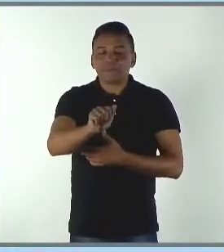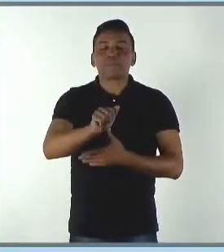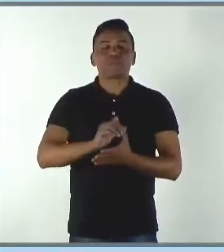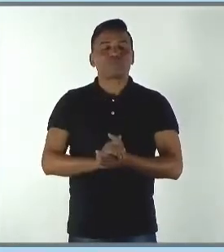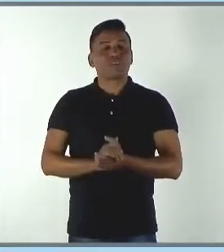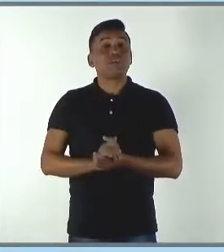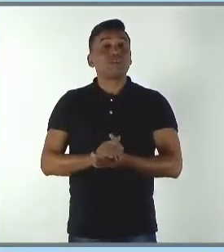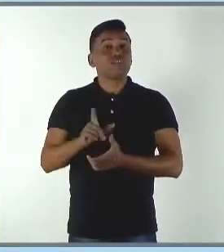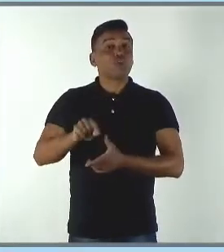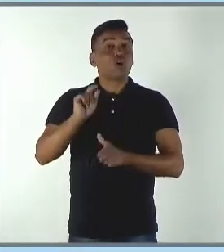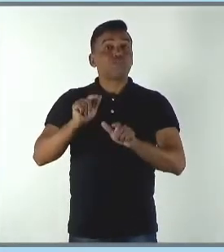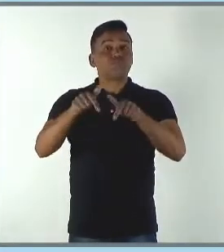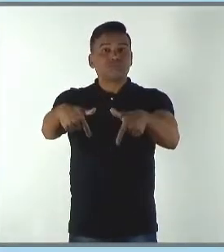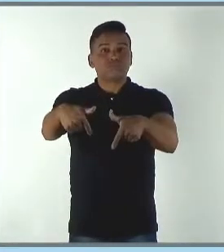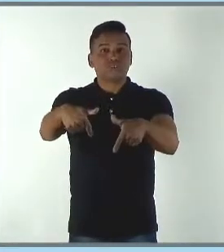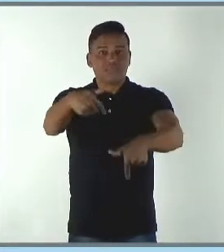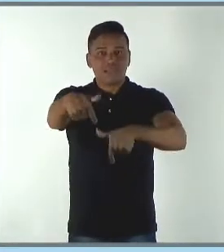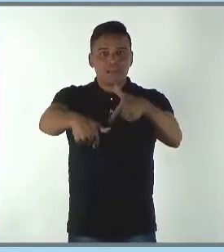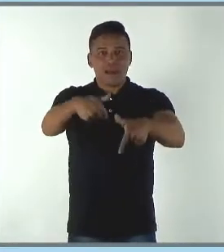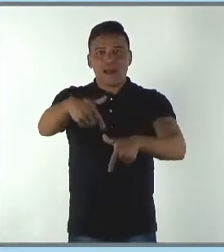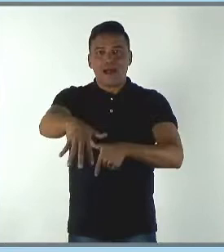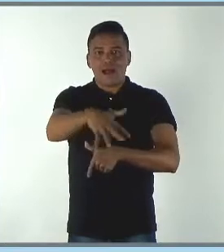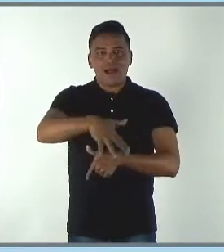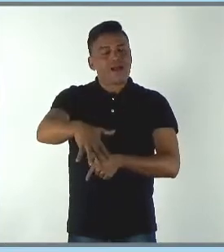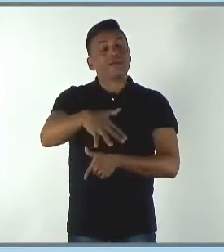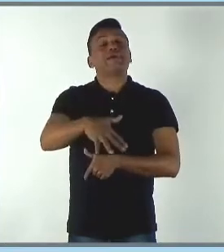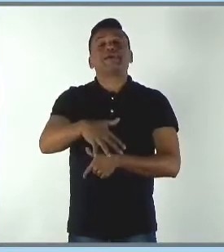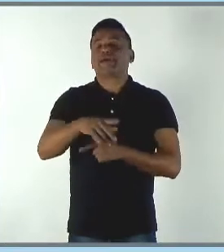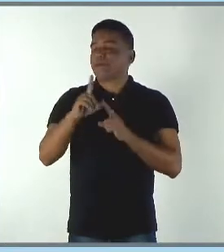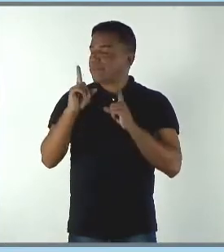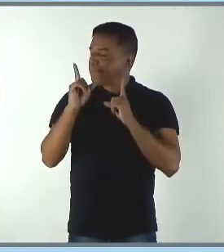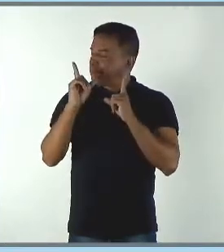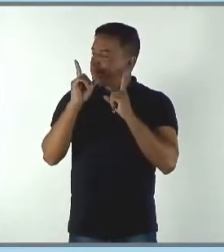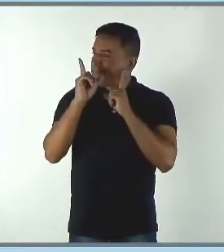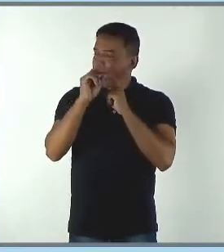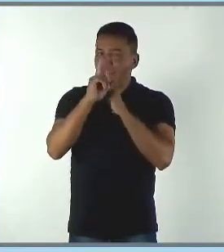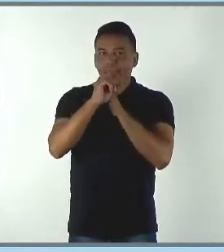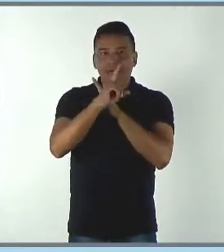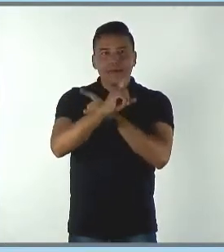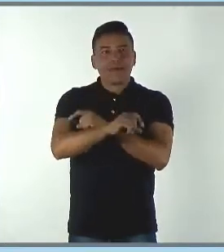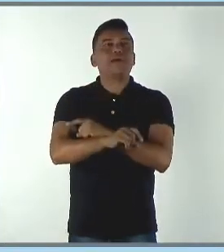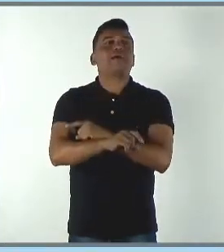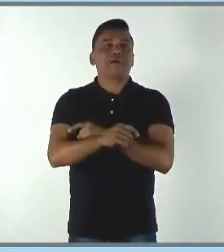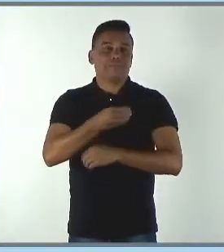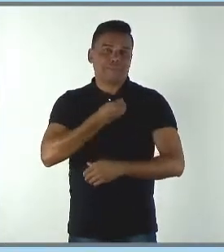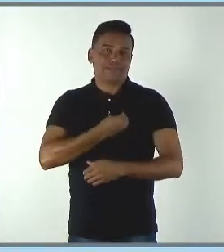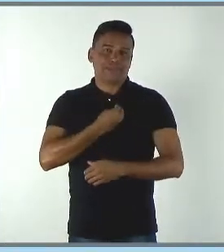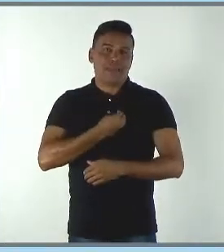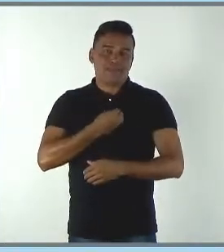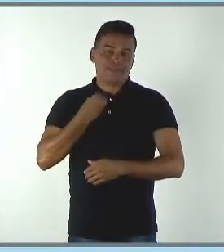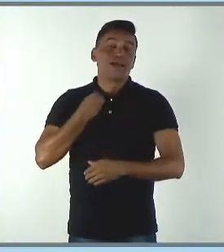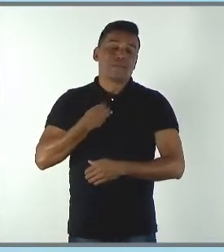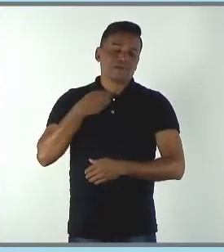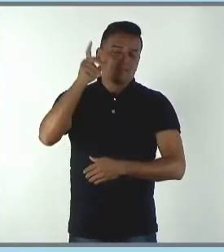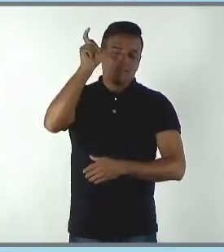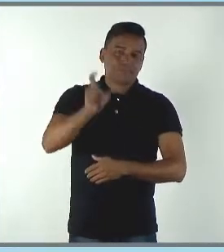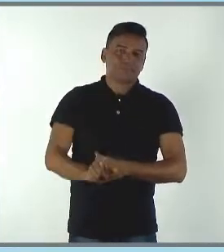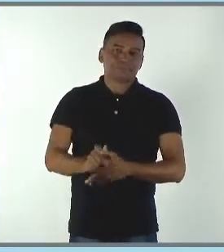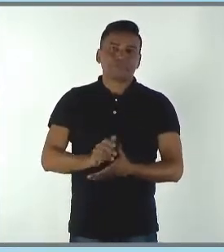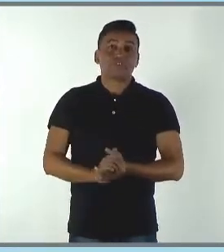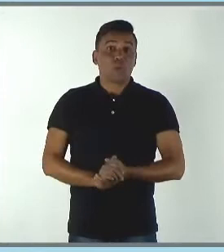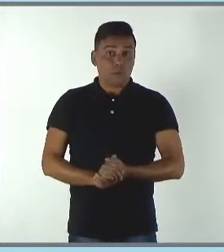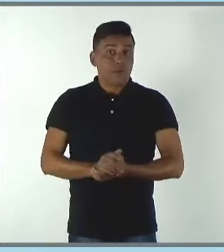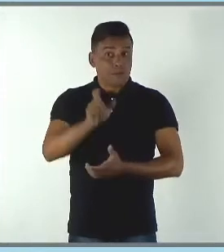é, a princípio, uma área hostil à sua presença. Então, são pessoas que vão